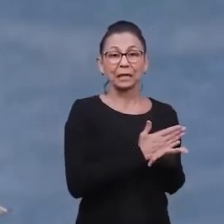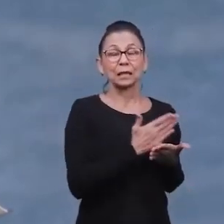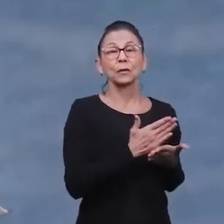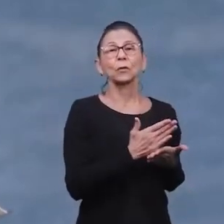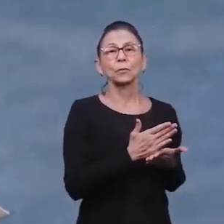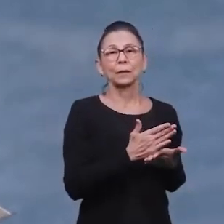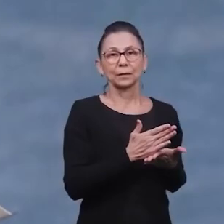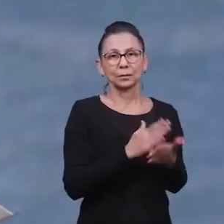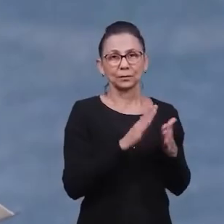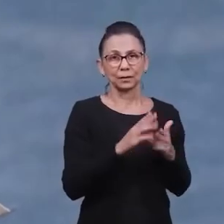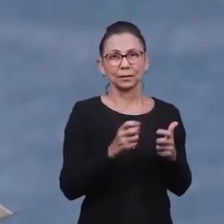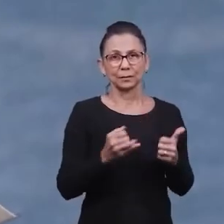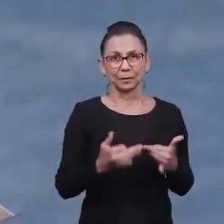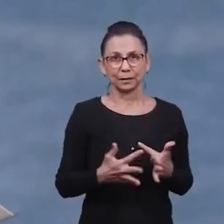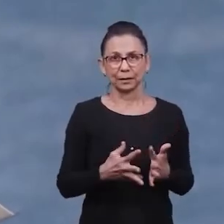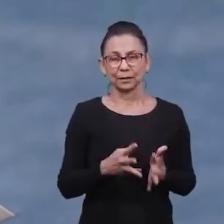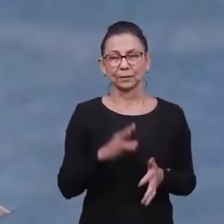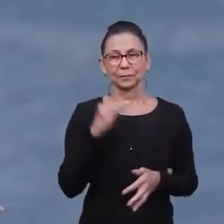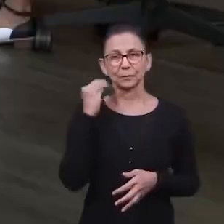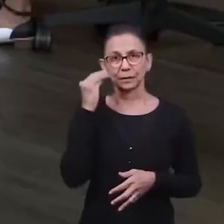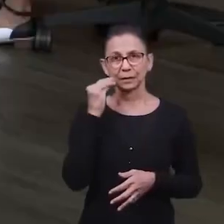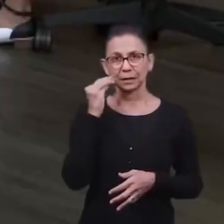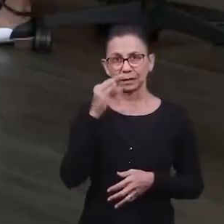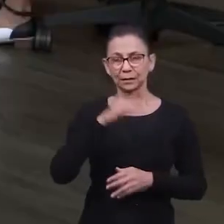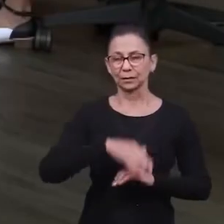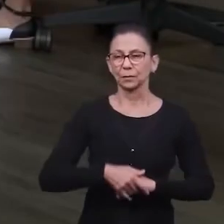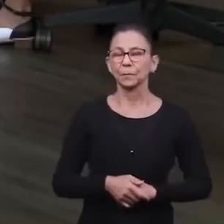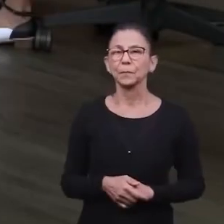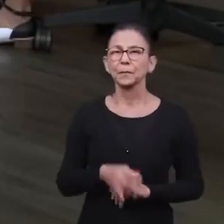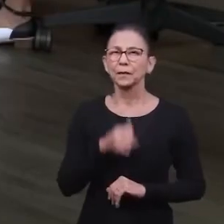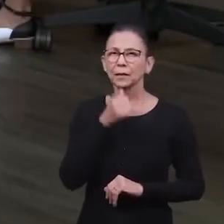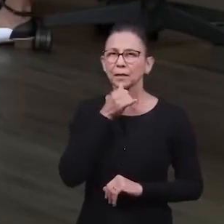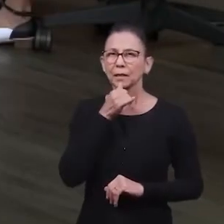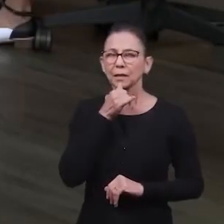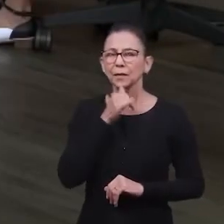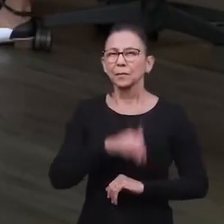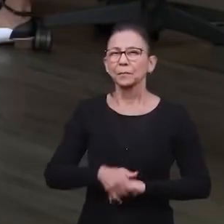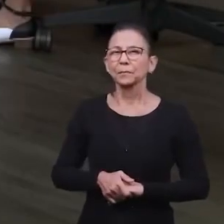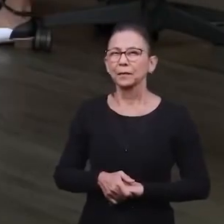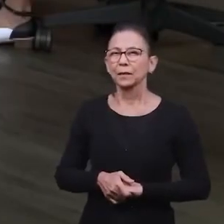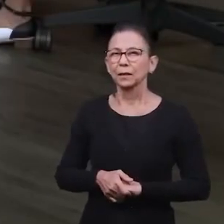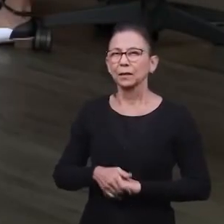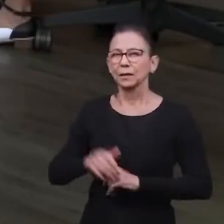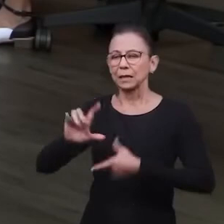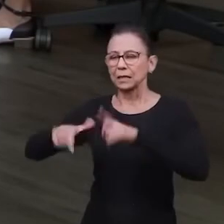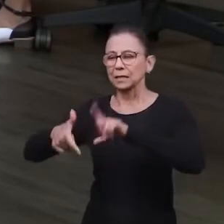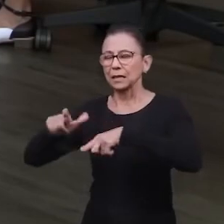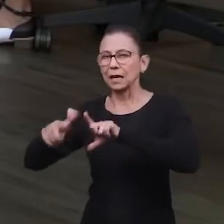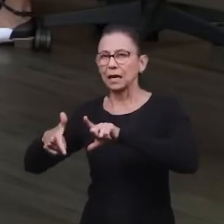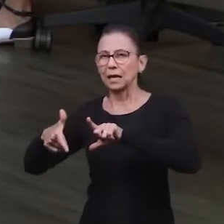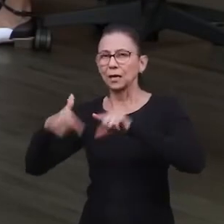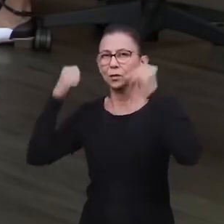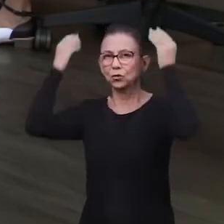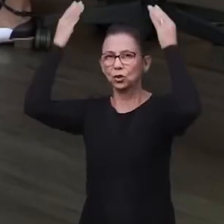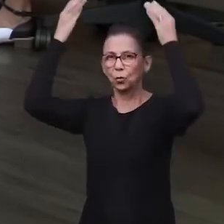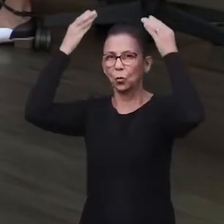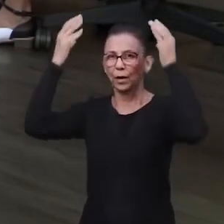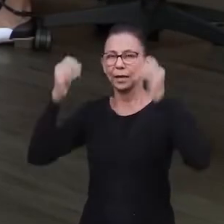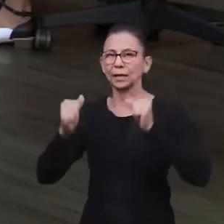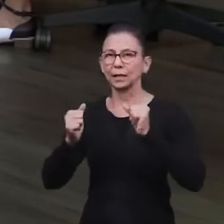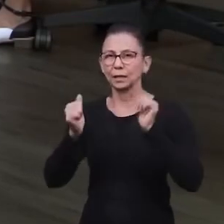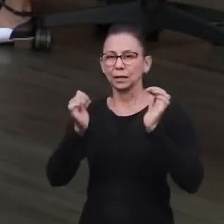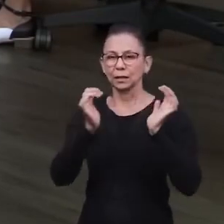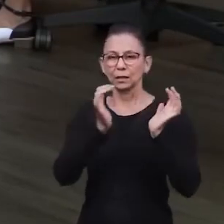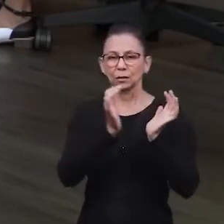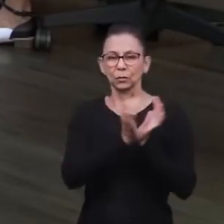velocidade. Vou te explicar por quê, por experiência. Primeiro, você lembra quando Israel houve a divisão do reino? Reino Norte, Reino do